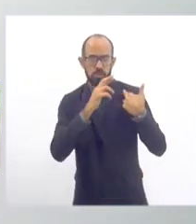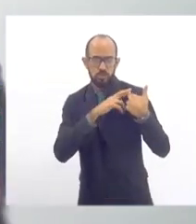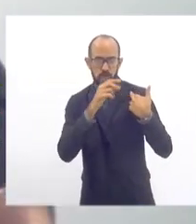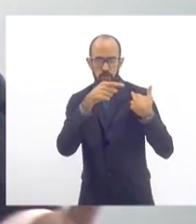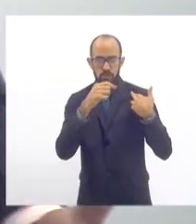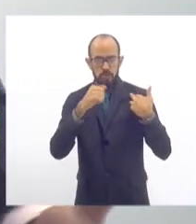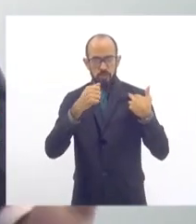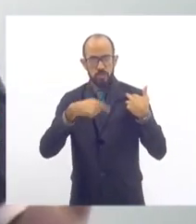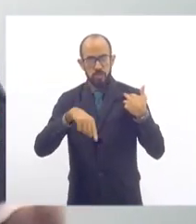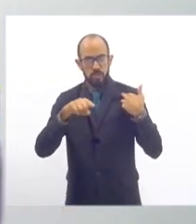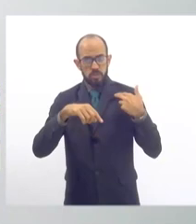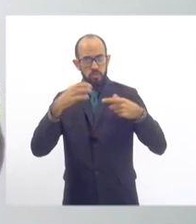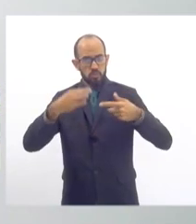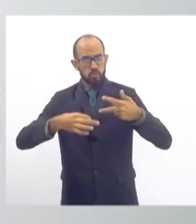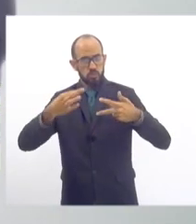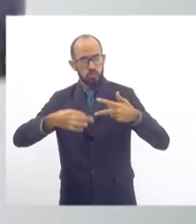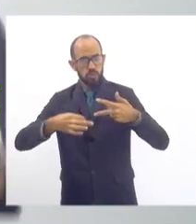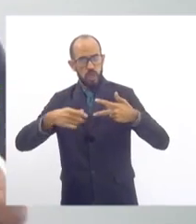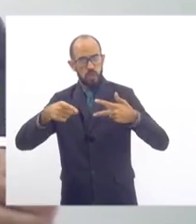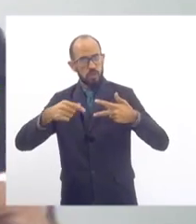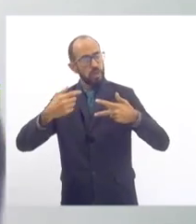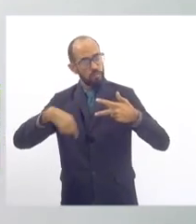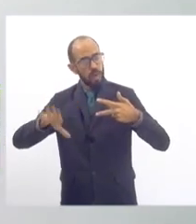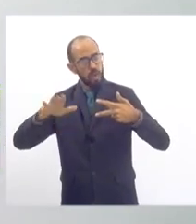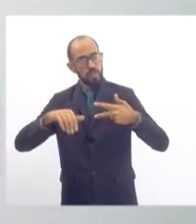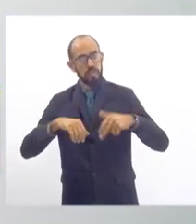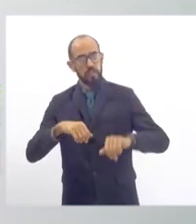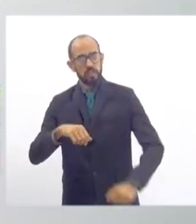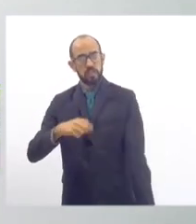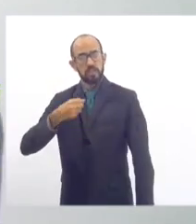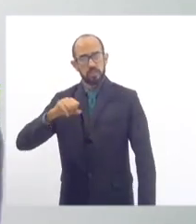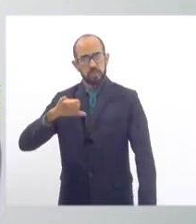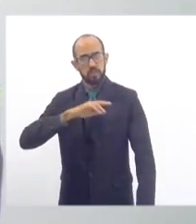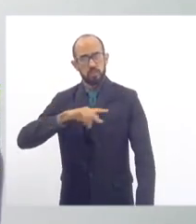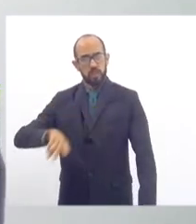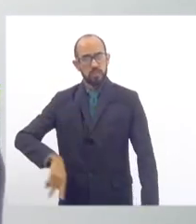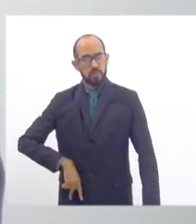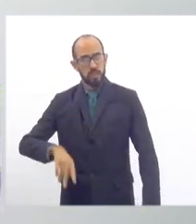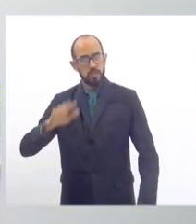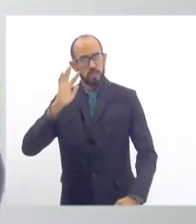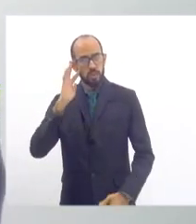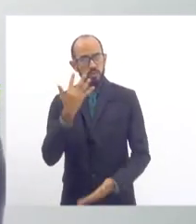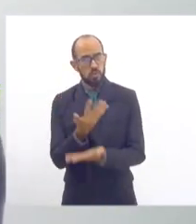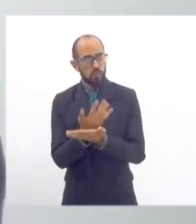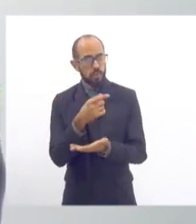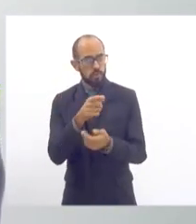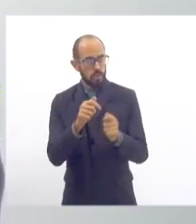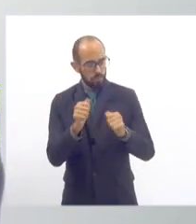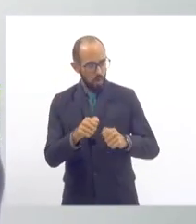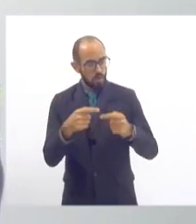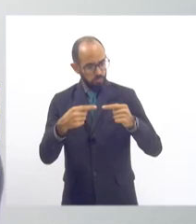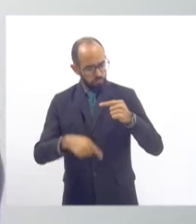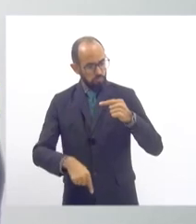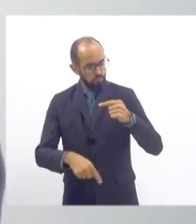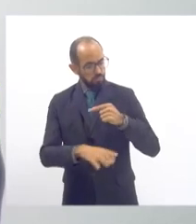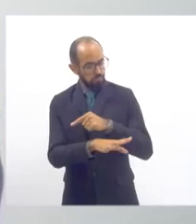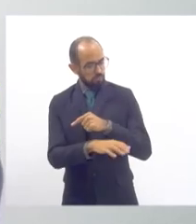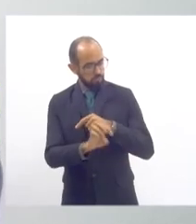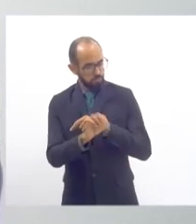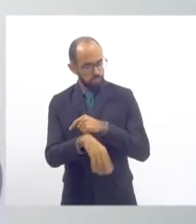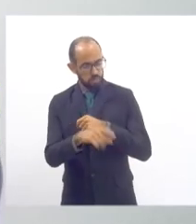Judiciário, ela vai buscar o Judiciário. E se o presidente do tribunal deu a decisão, vocês podem discordar da decisão, o